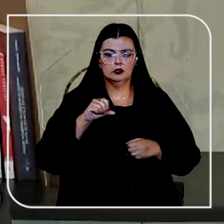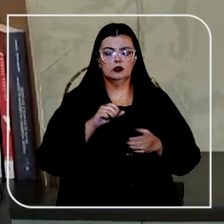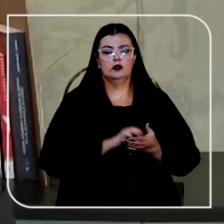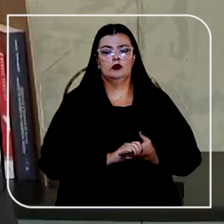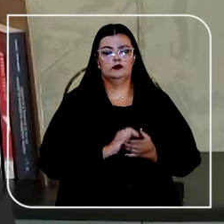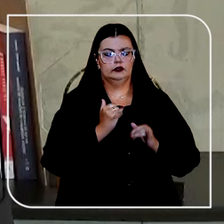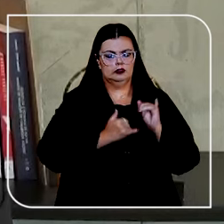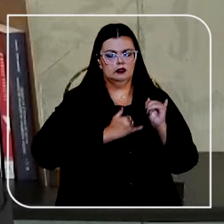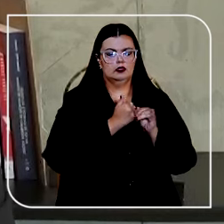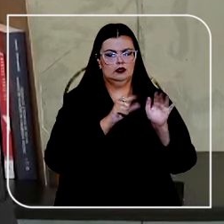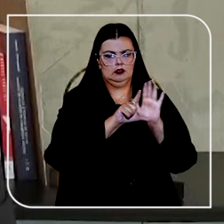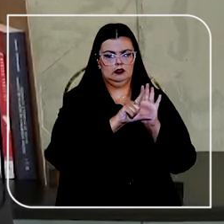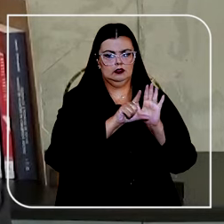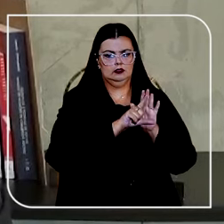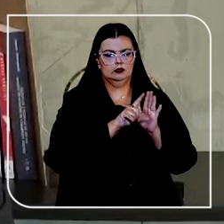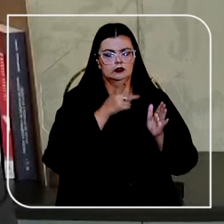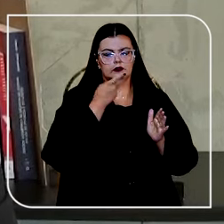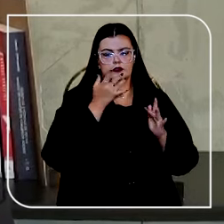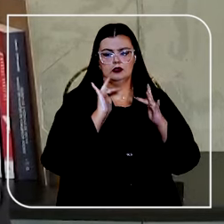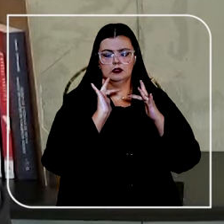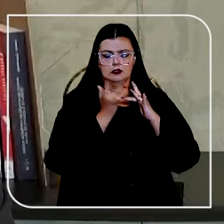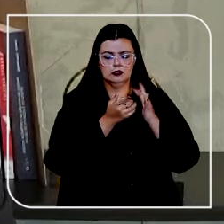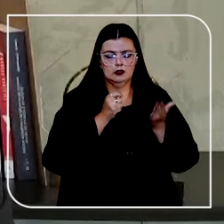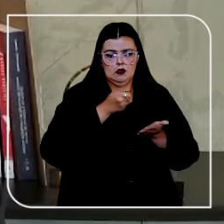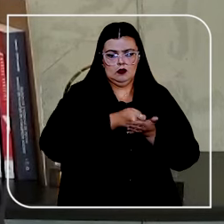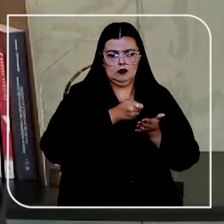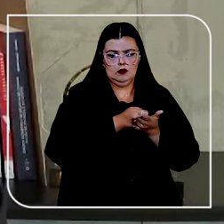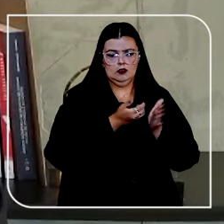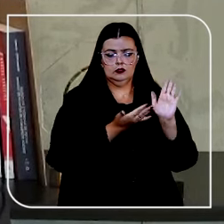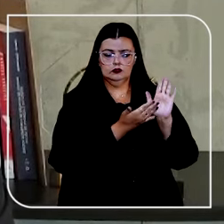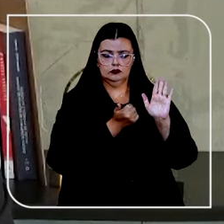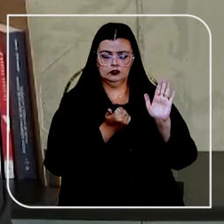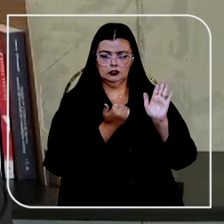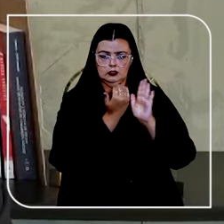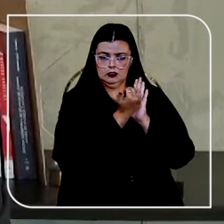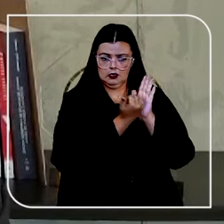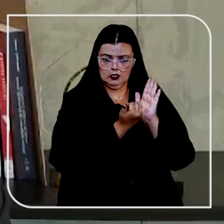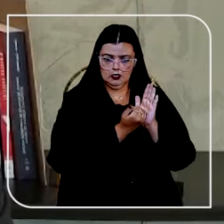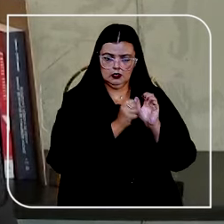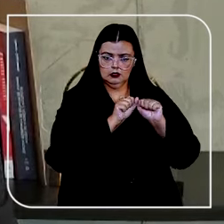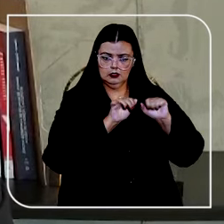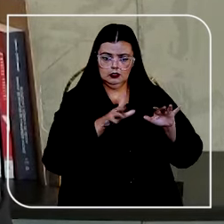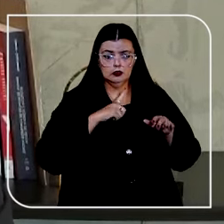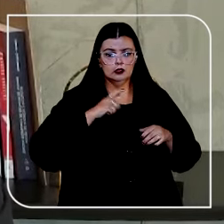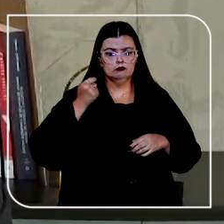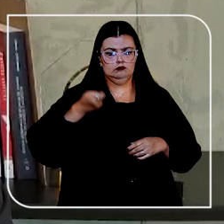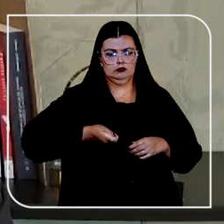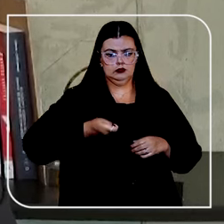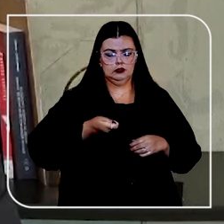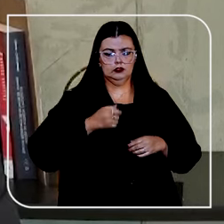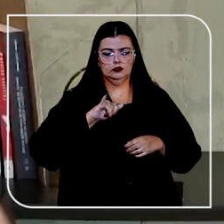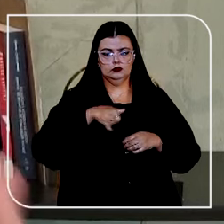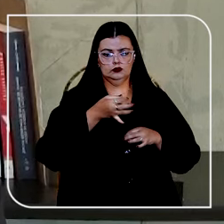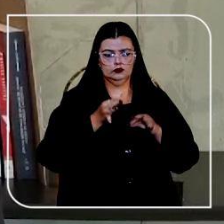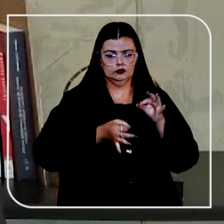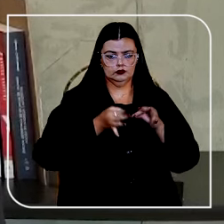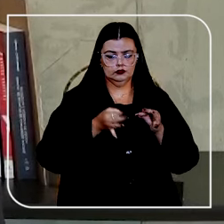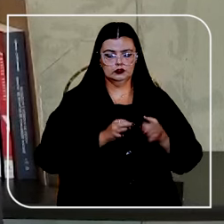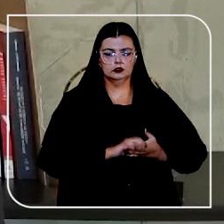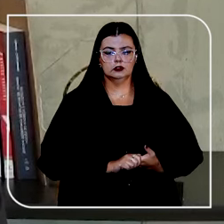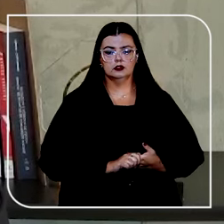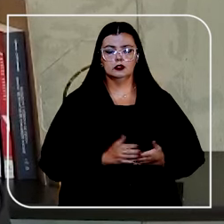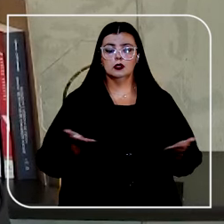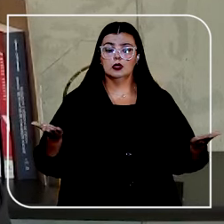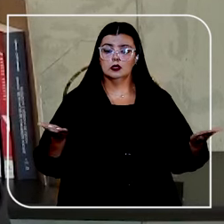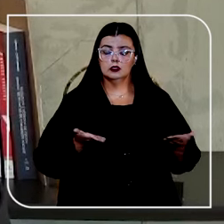internet essas redes só são obrigadas a retirar esse conteúdo Caso haja uma ordem judicial de uma maneira mais